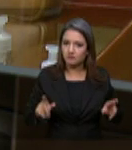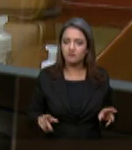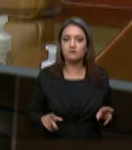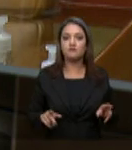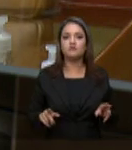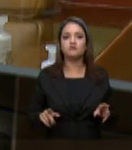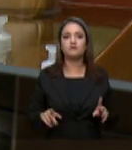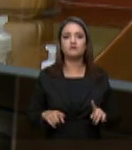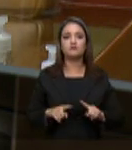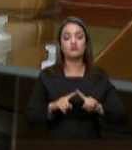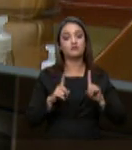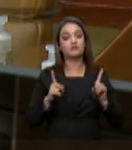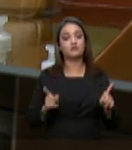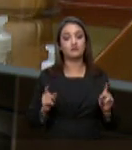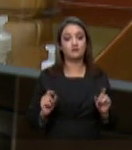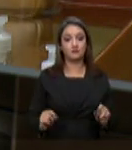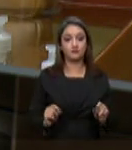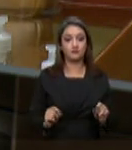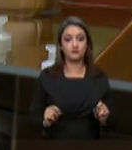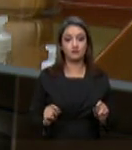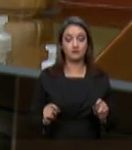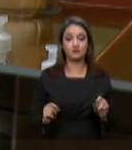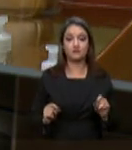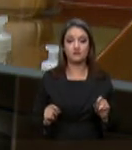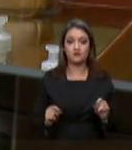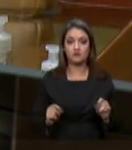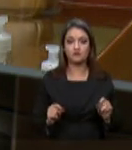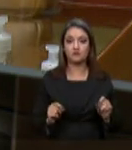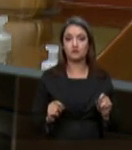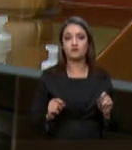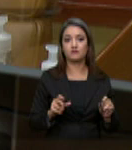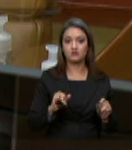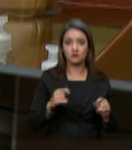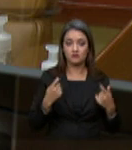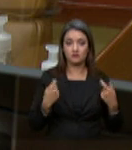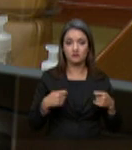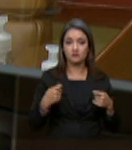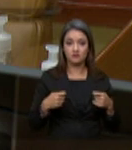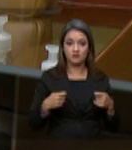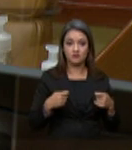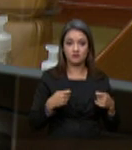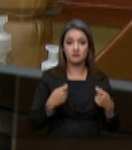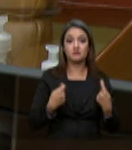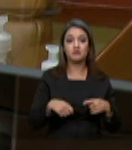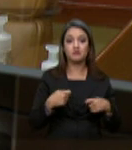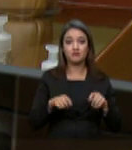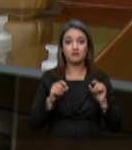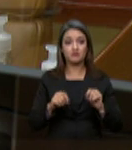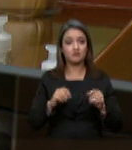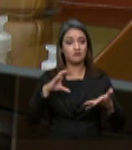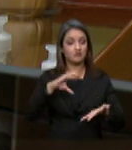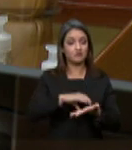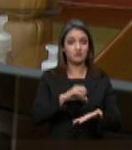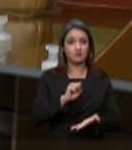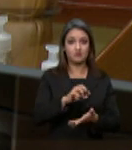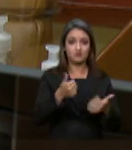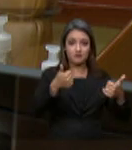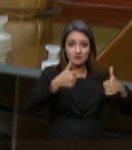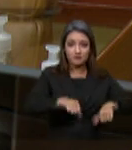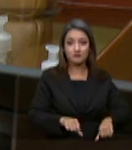posições diferentes mas se precisasse de chegar até a destruição da instituição